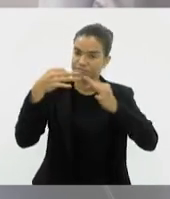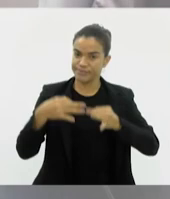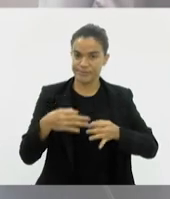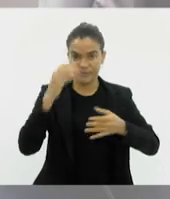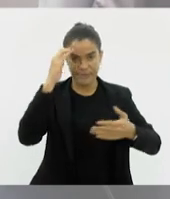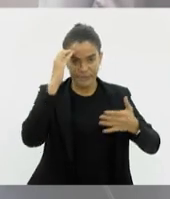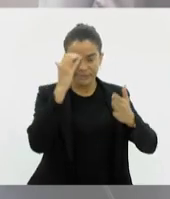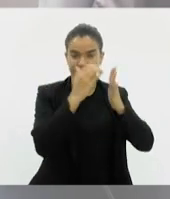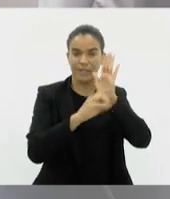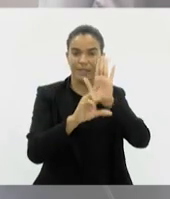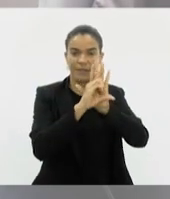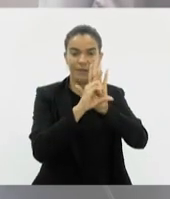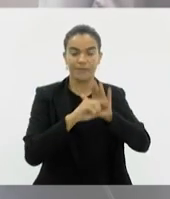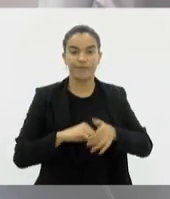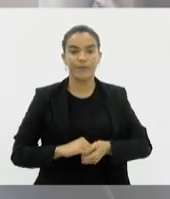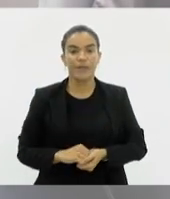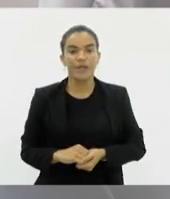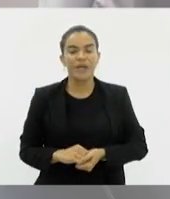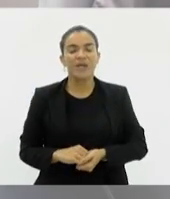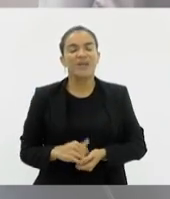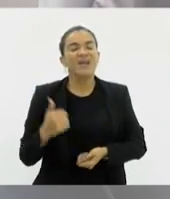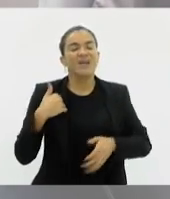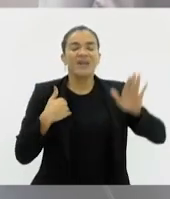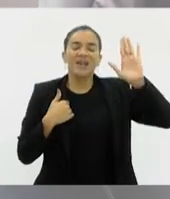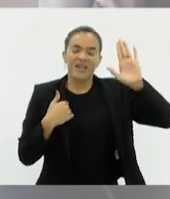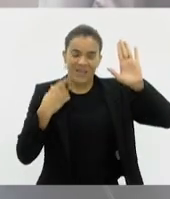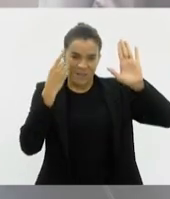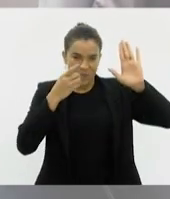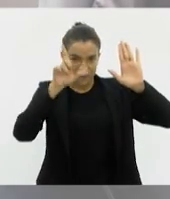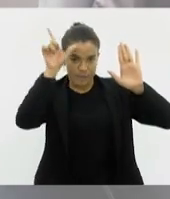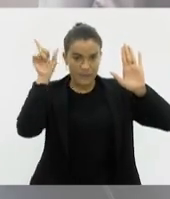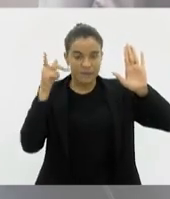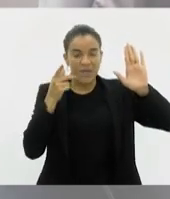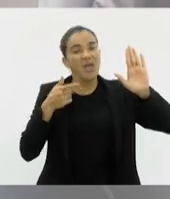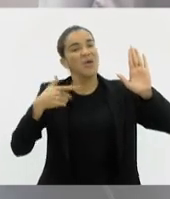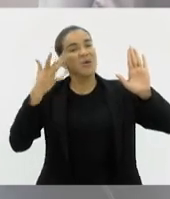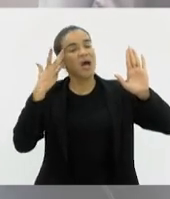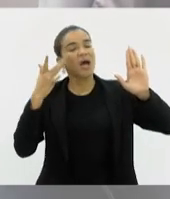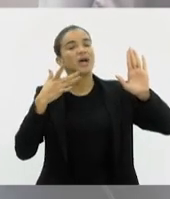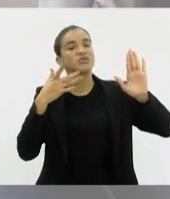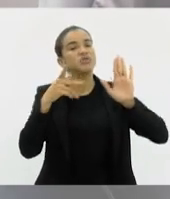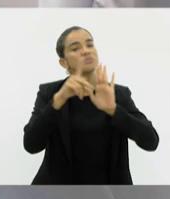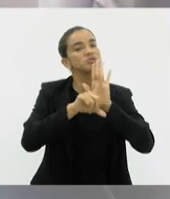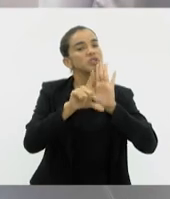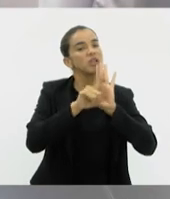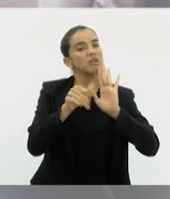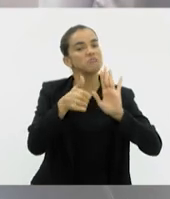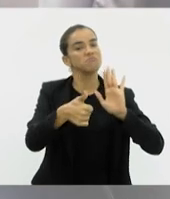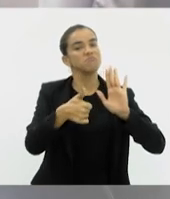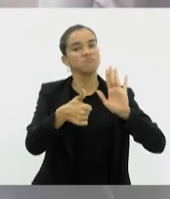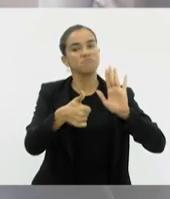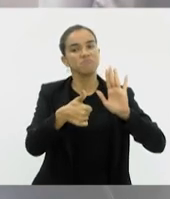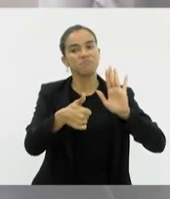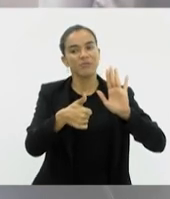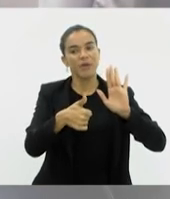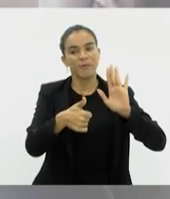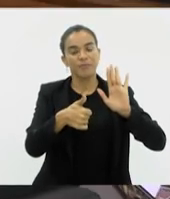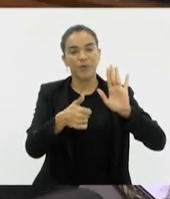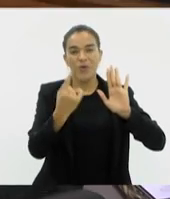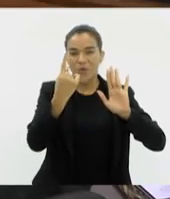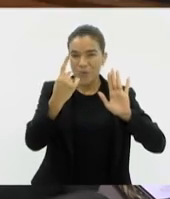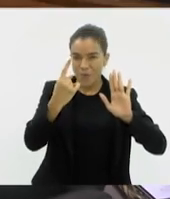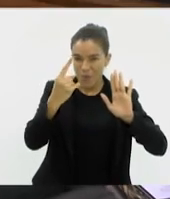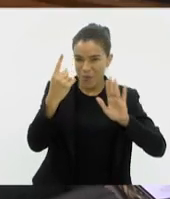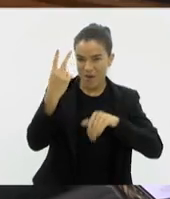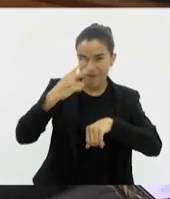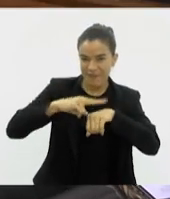discussão. Presidente, deputado Luiz Paulo. Eu acho o projeto oportuno, porque, como eu uma vez